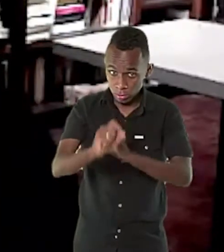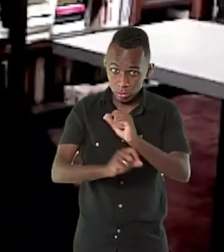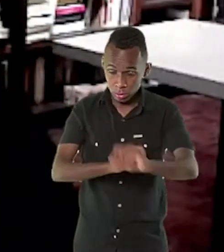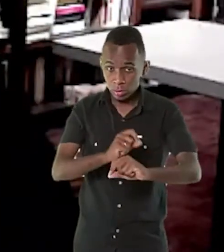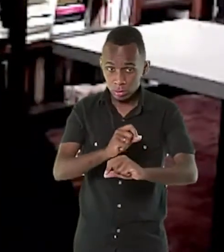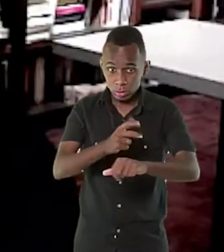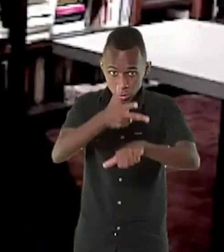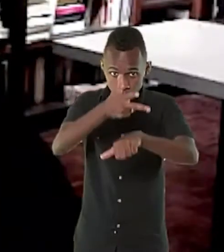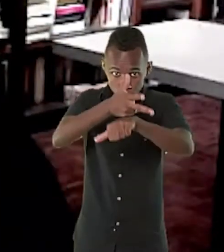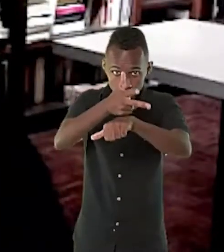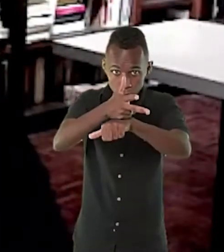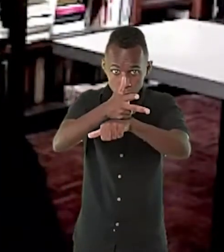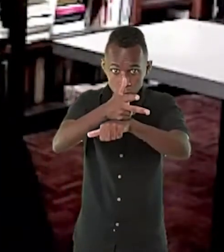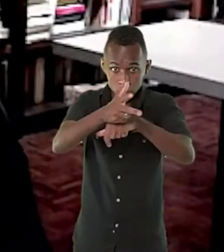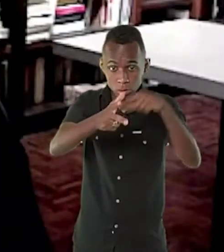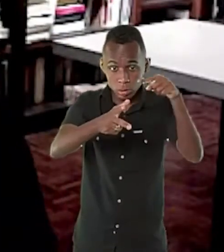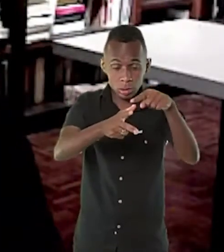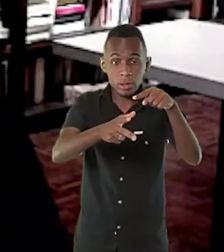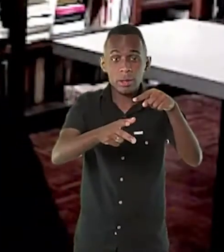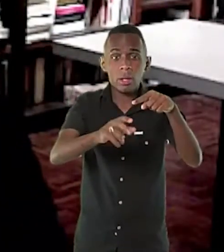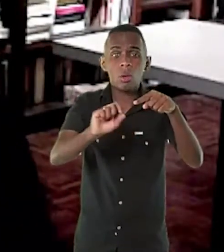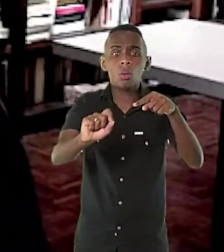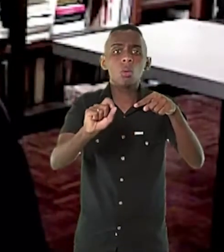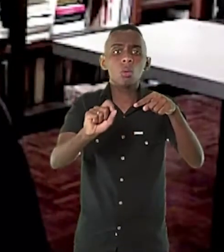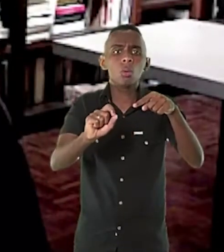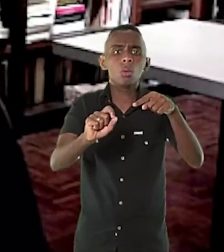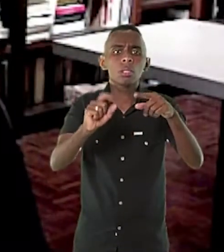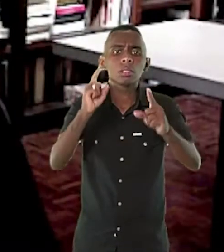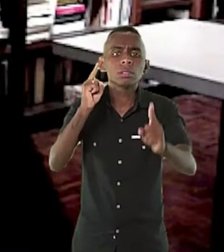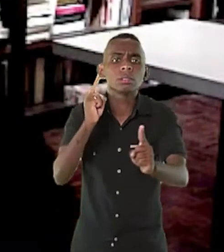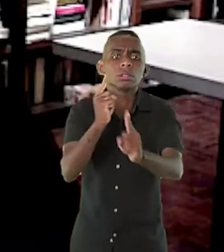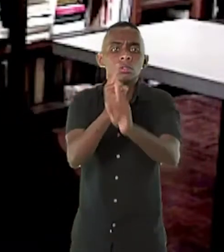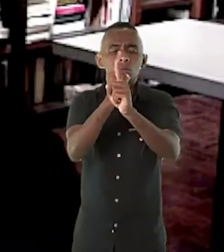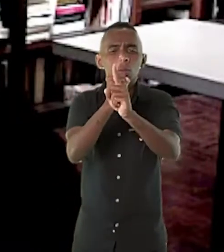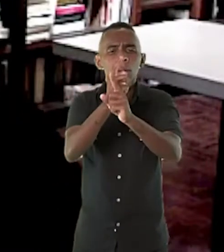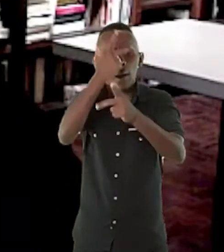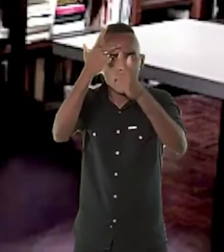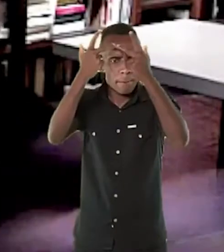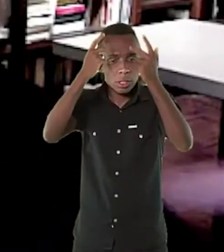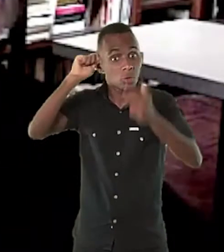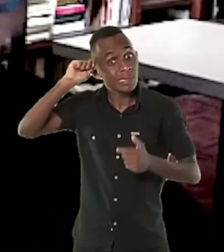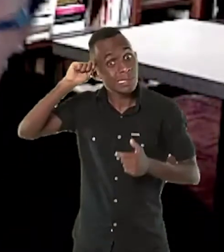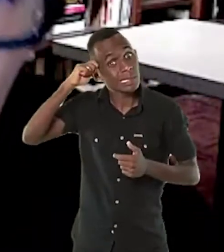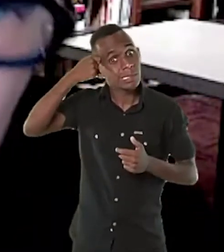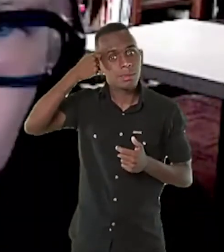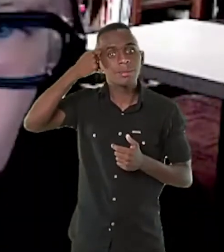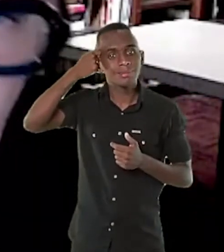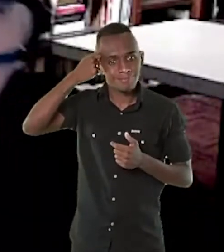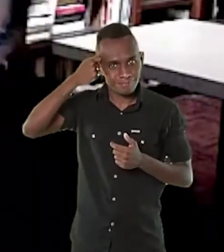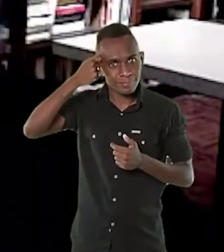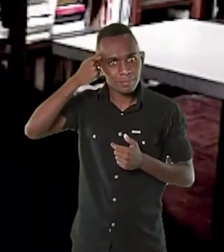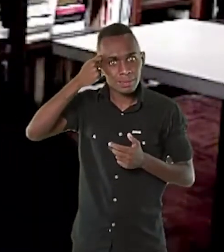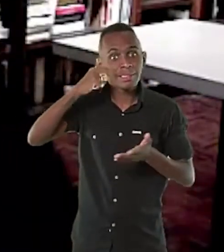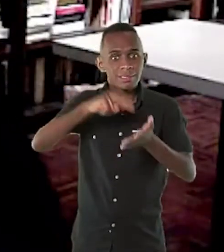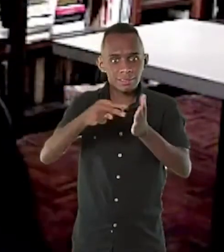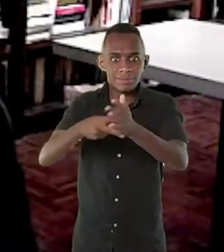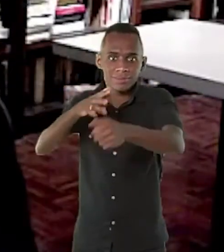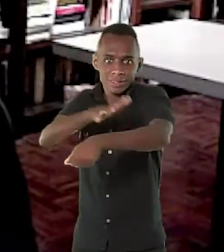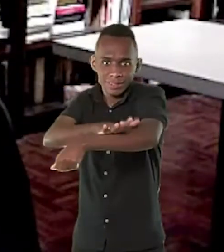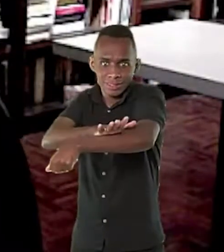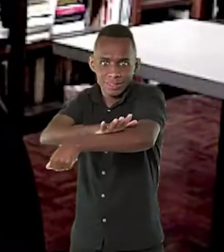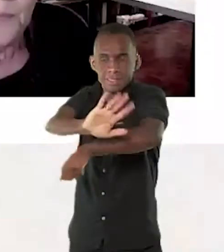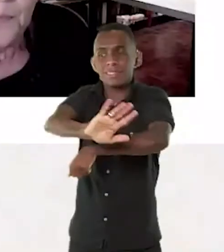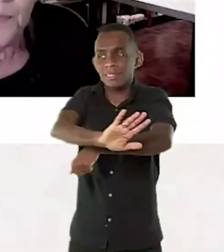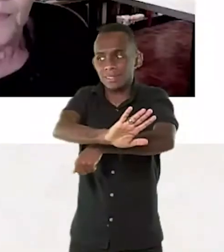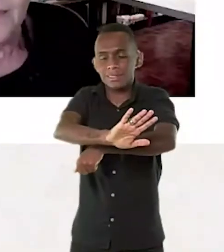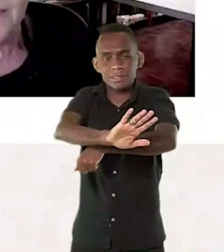têm na identificação de pessoas negras, né, criando aí um racismo algorítmico. Não, para, Gisele,